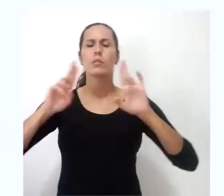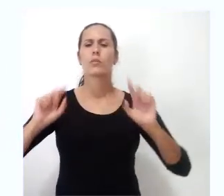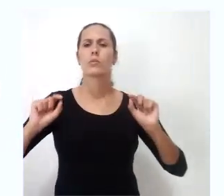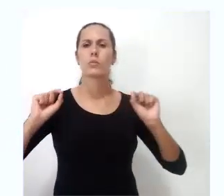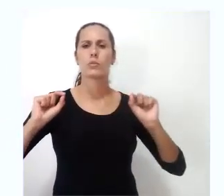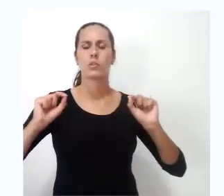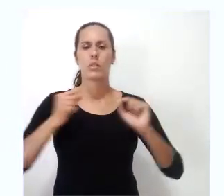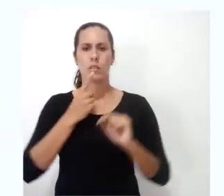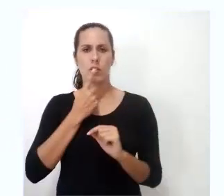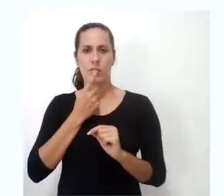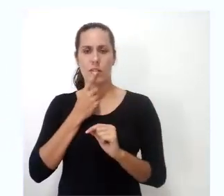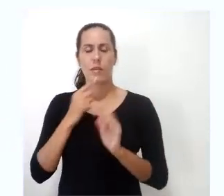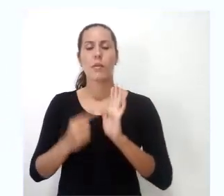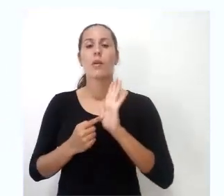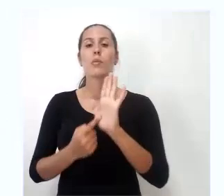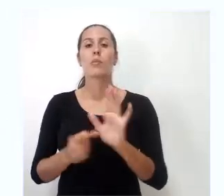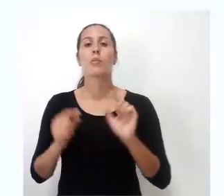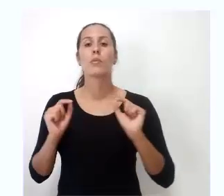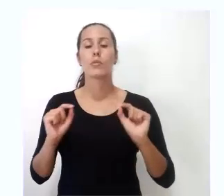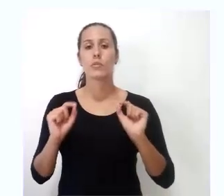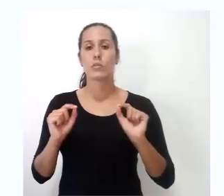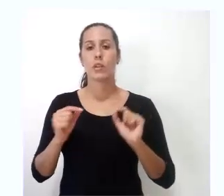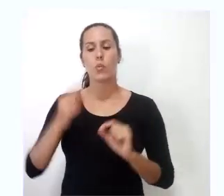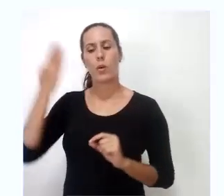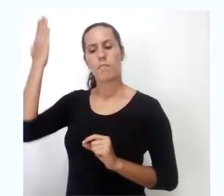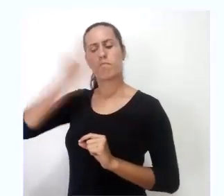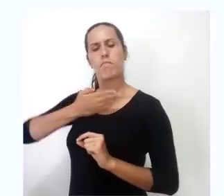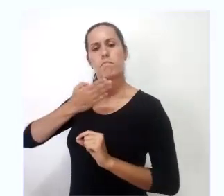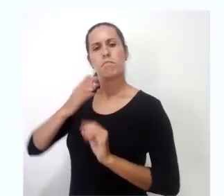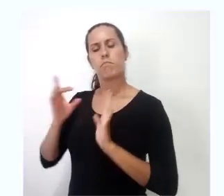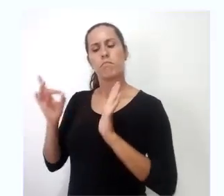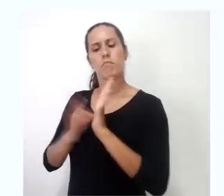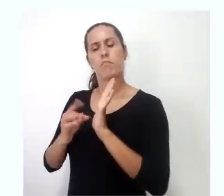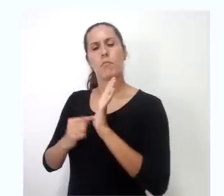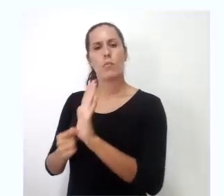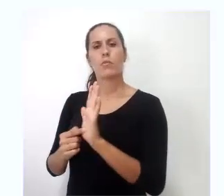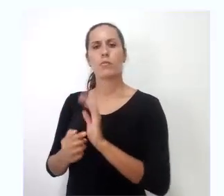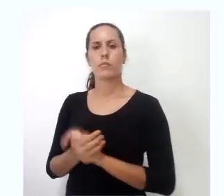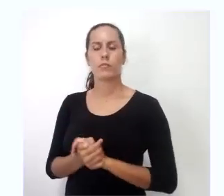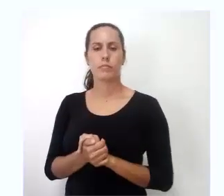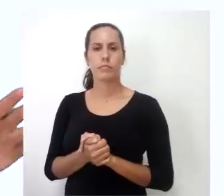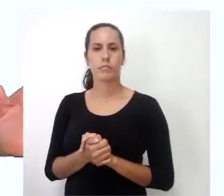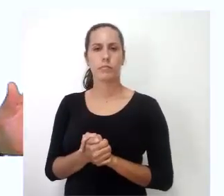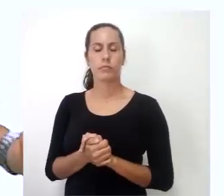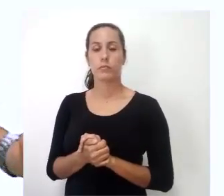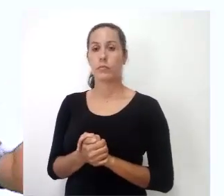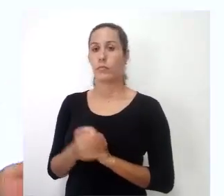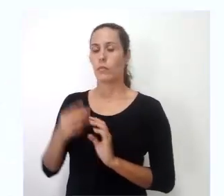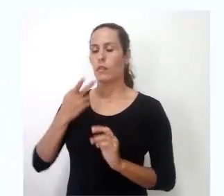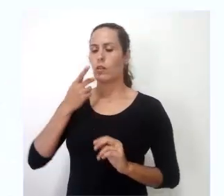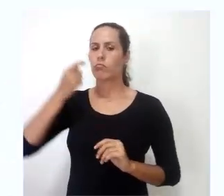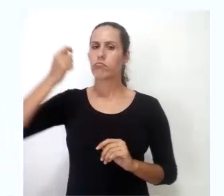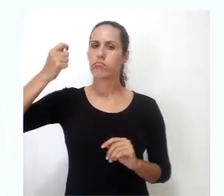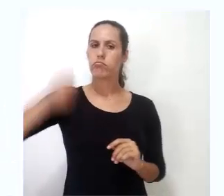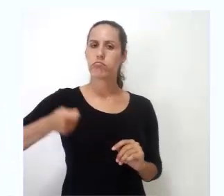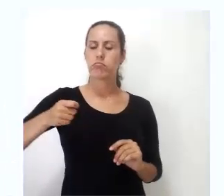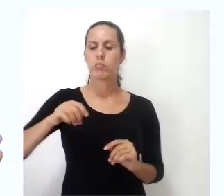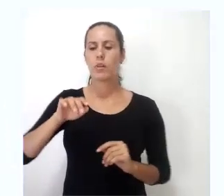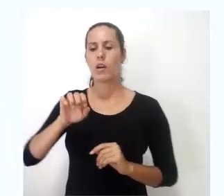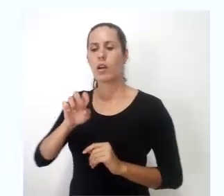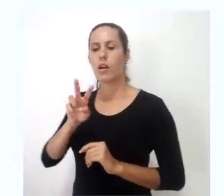Essa parte, aliás, do texto em vermelho, está mostrando uma evidência. Então, veja só, a autoridade,